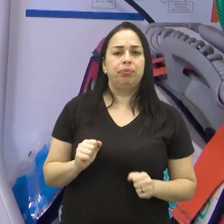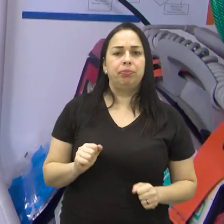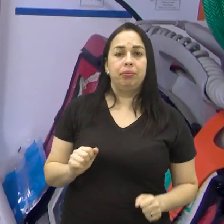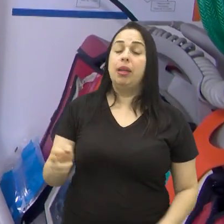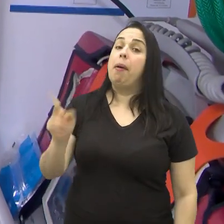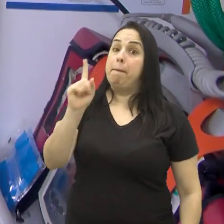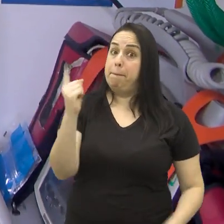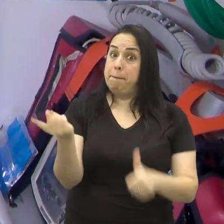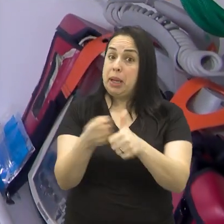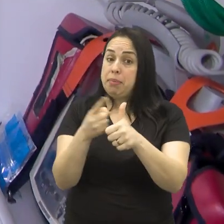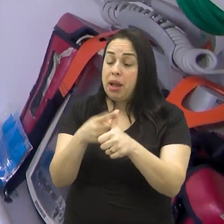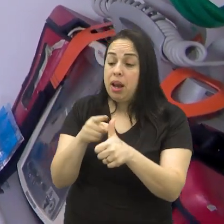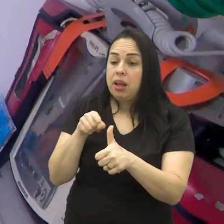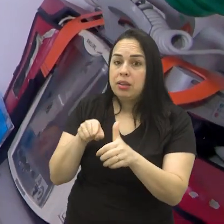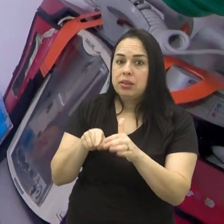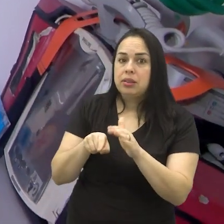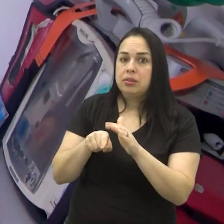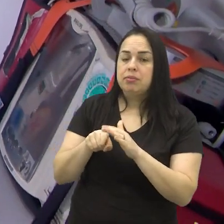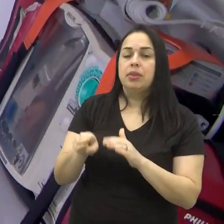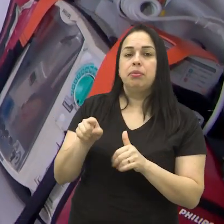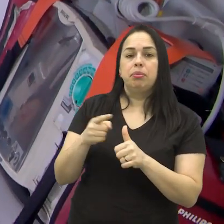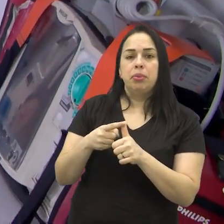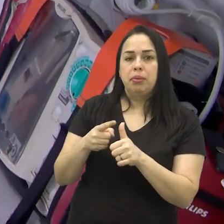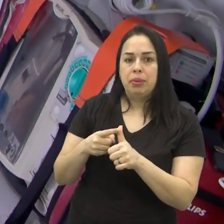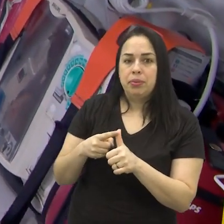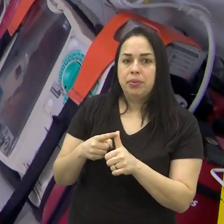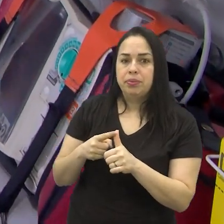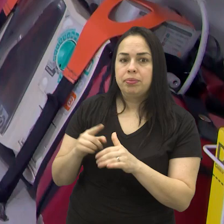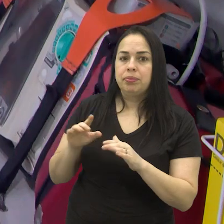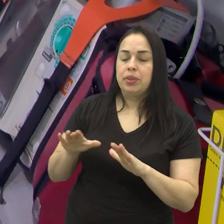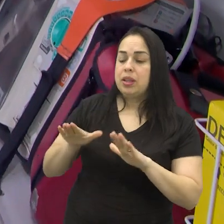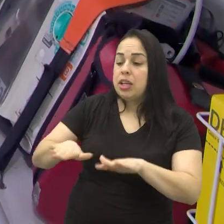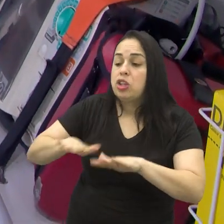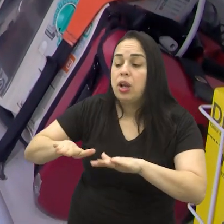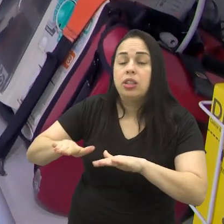coisa é ver se a pessoa está respondendo, se ela tem responsividade.